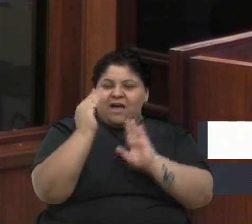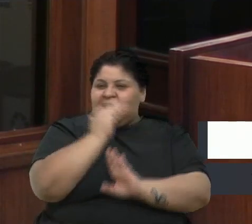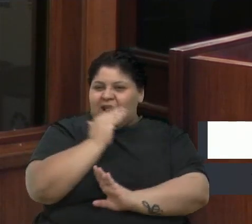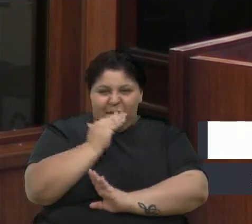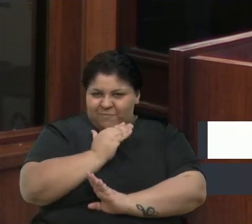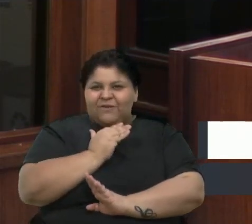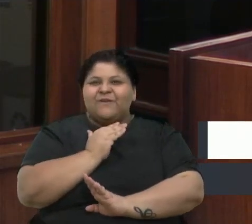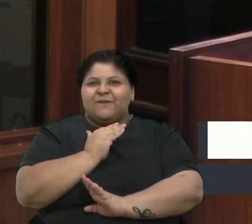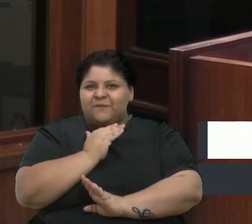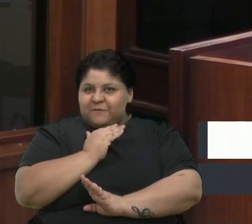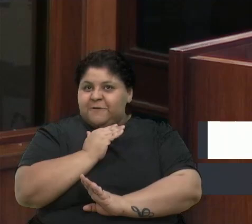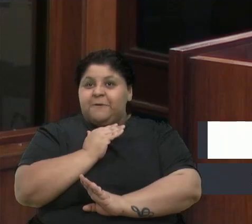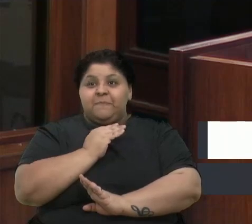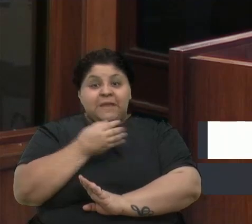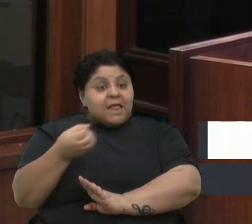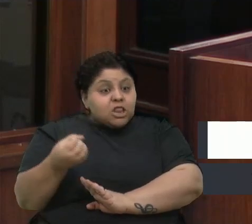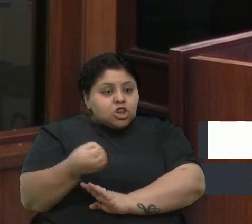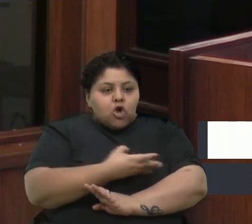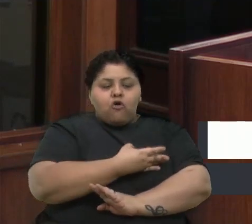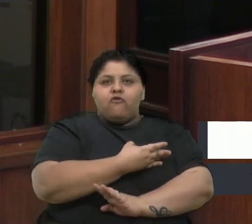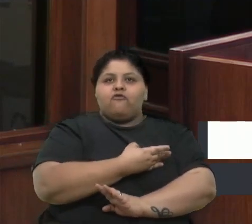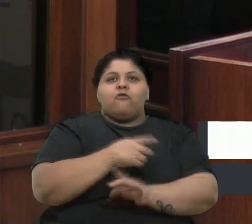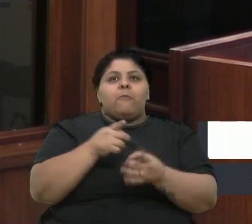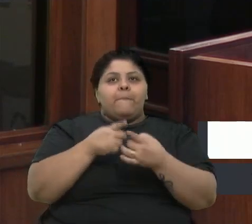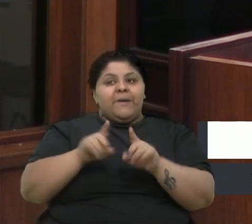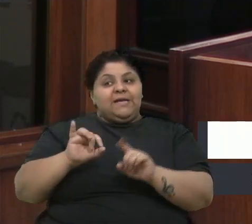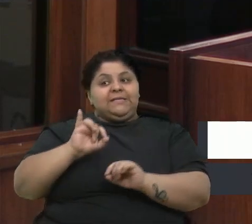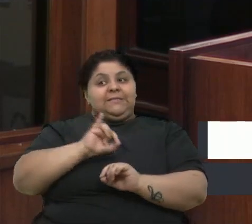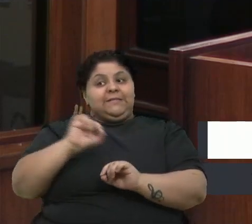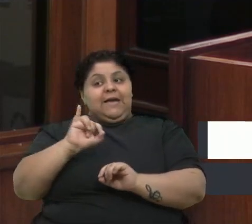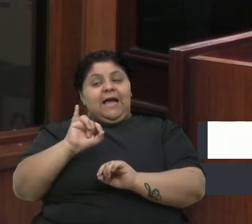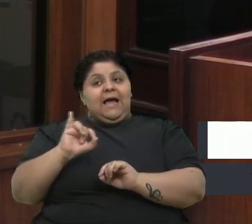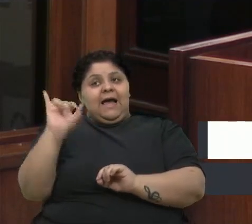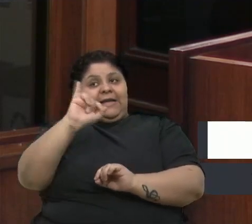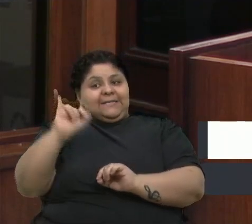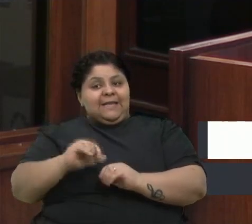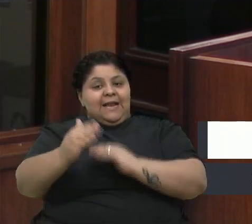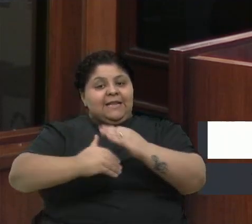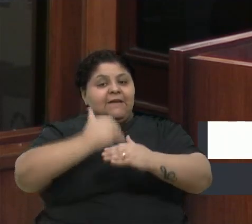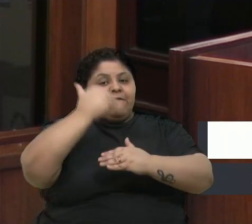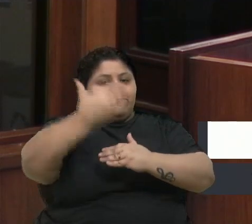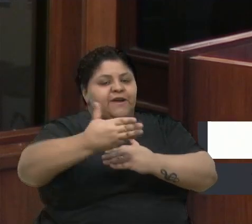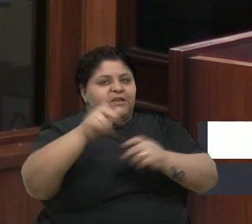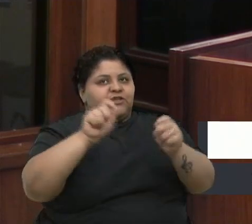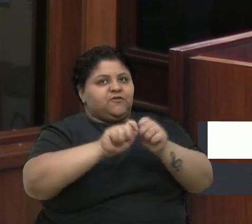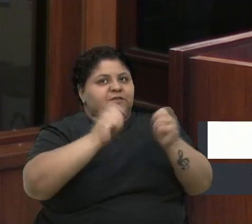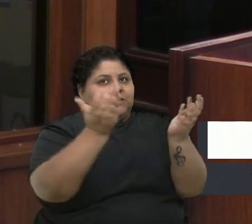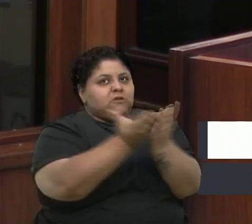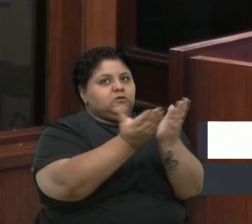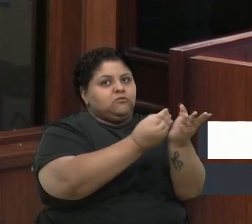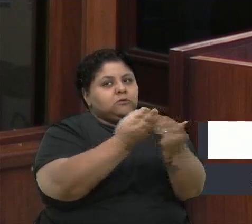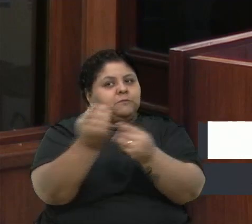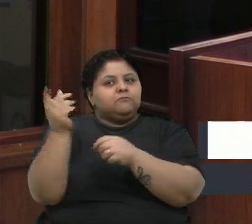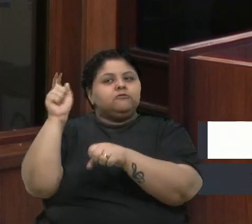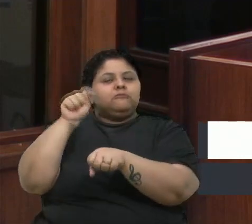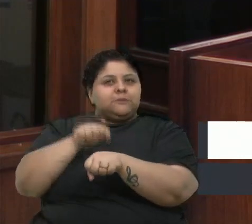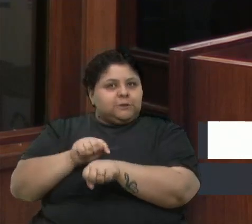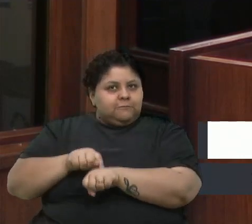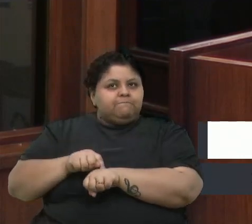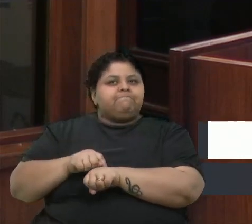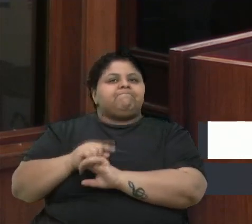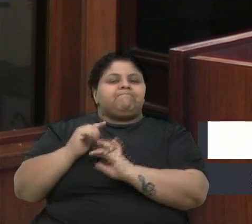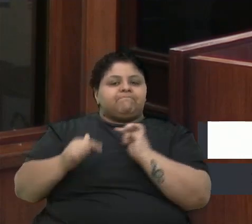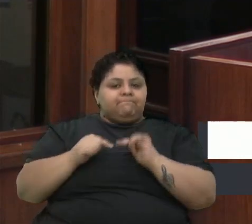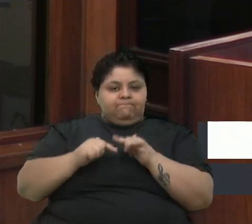algo inédito, mas que a Itália está na frente, está fazendo esses estudos já há muito tempo, está